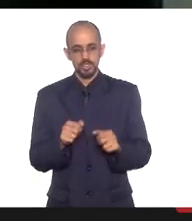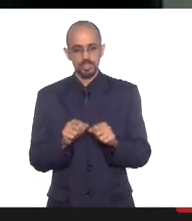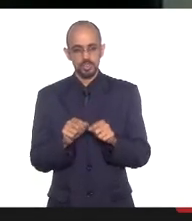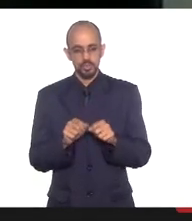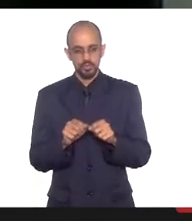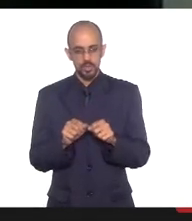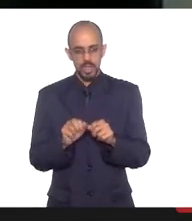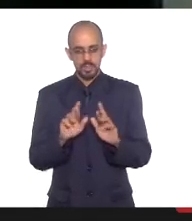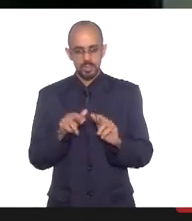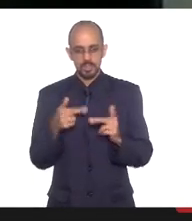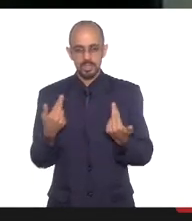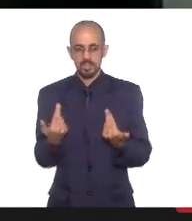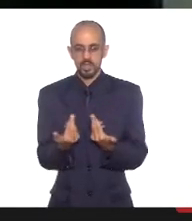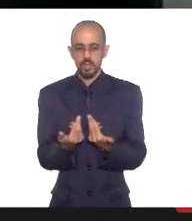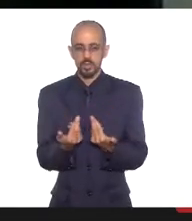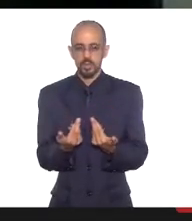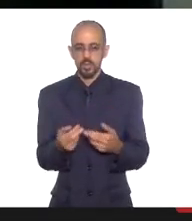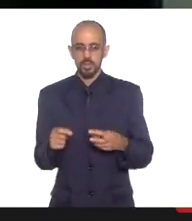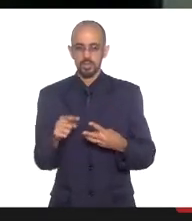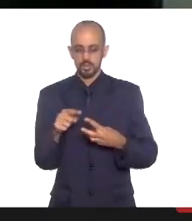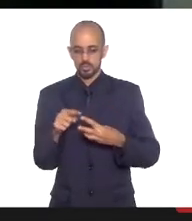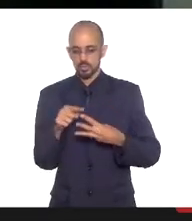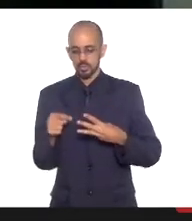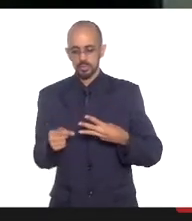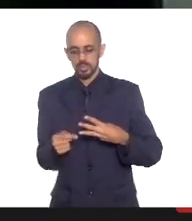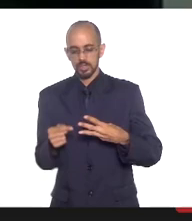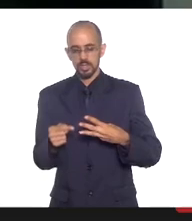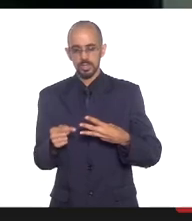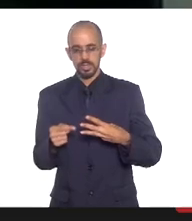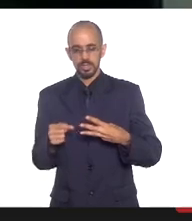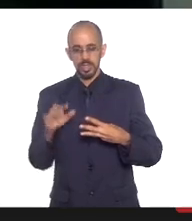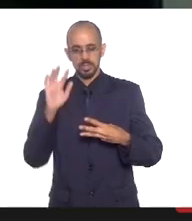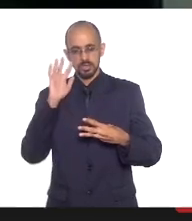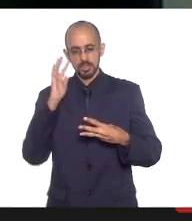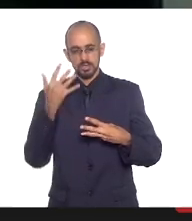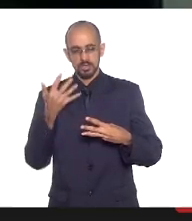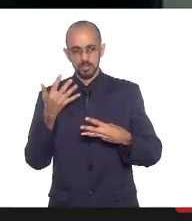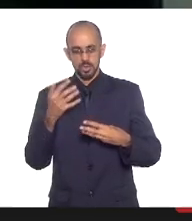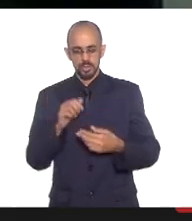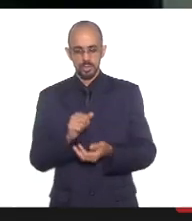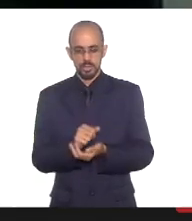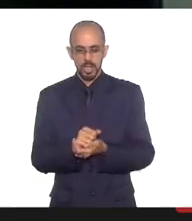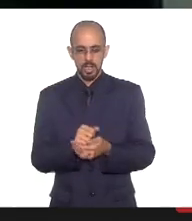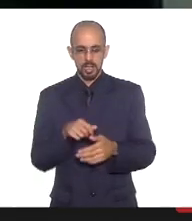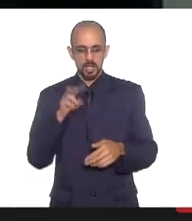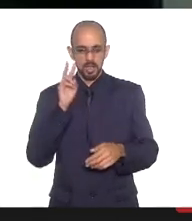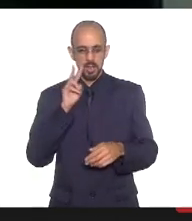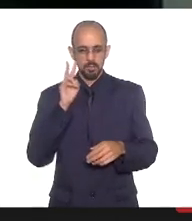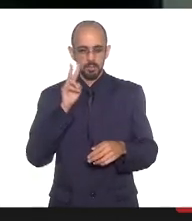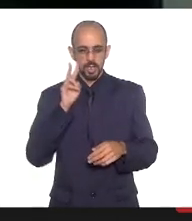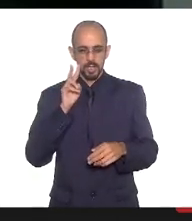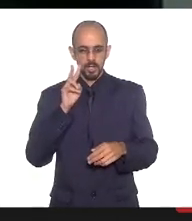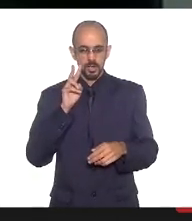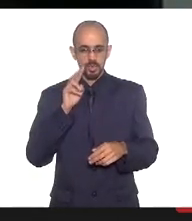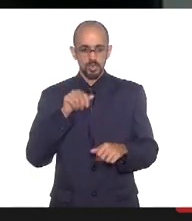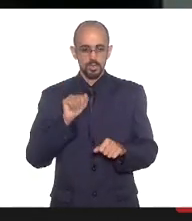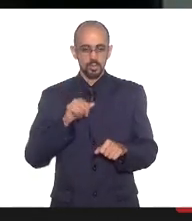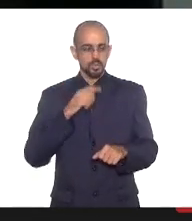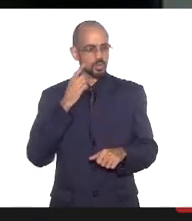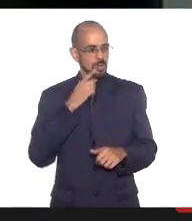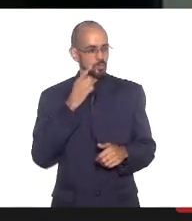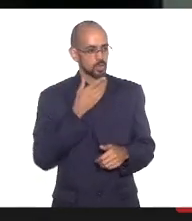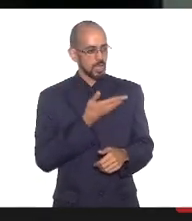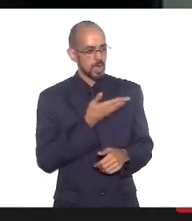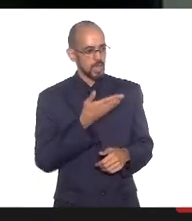tripartidas para a gente poder atualizar Aqui as nossas questões Lembrando que ele nós temos deputados um bom tempo